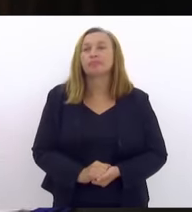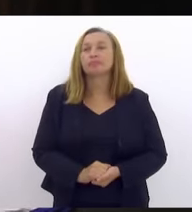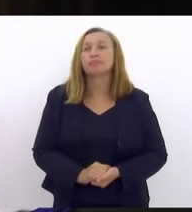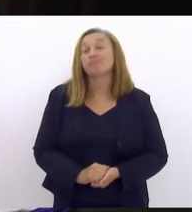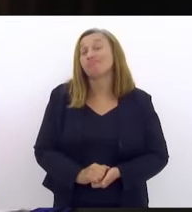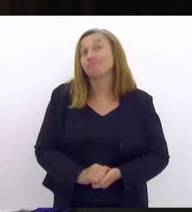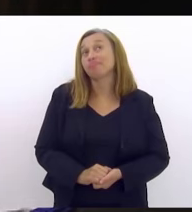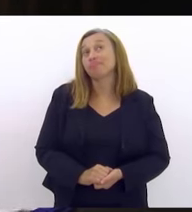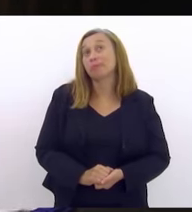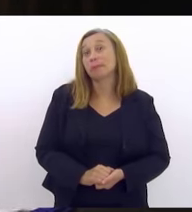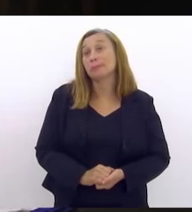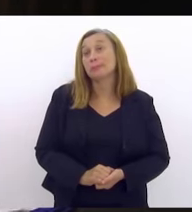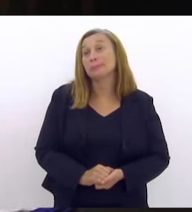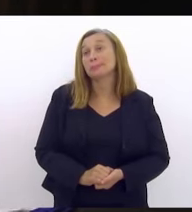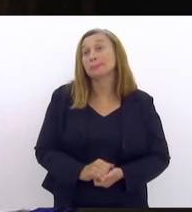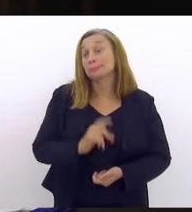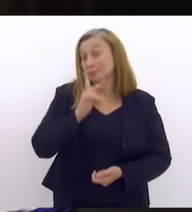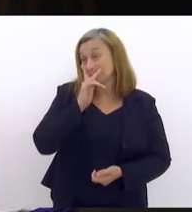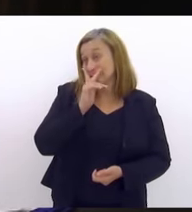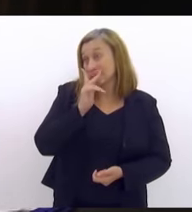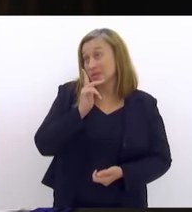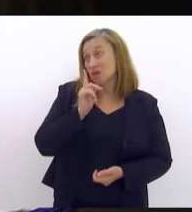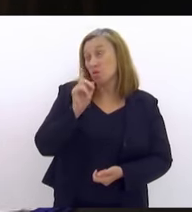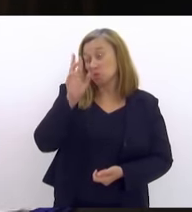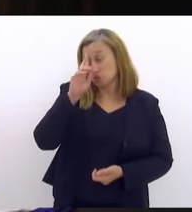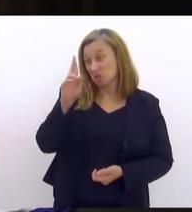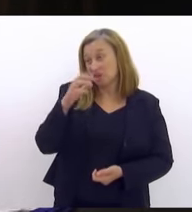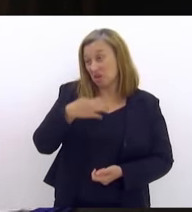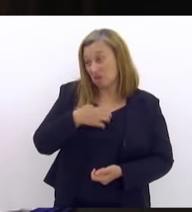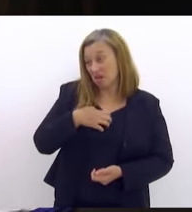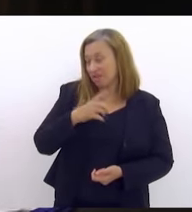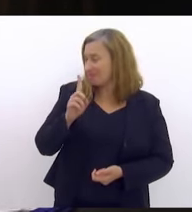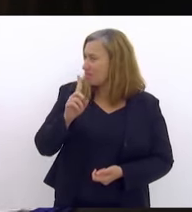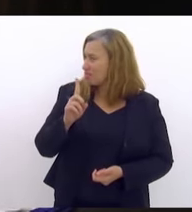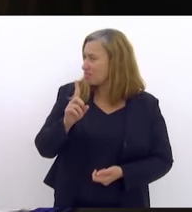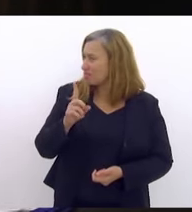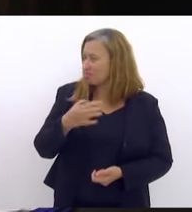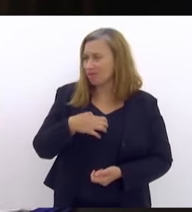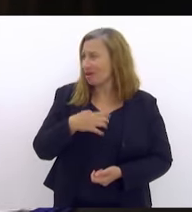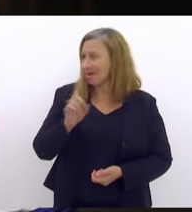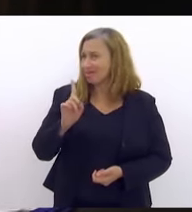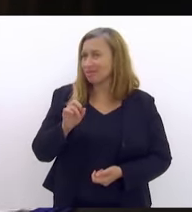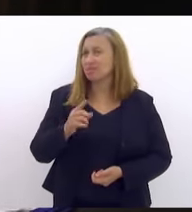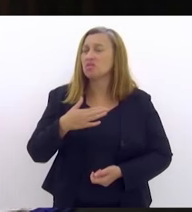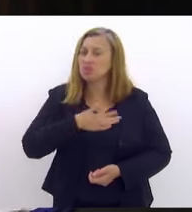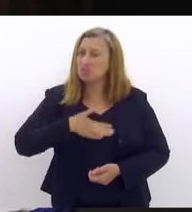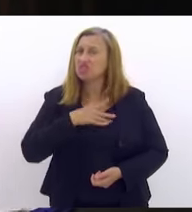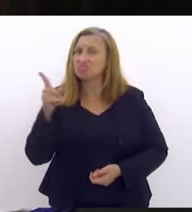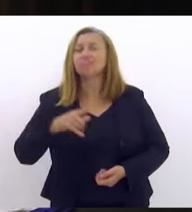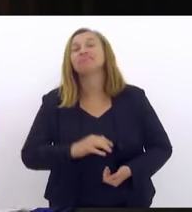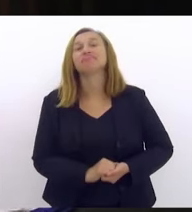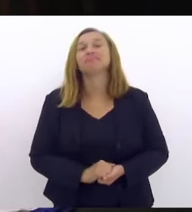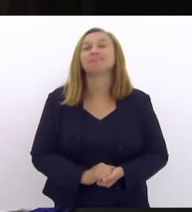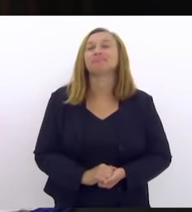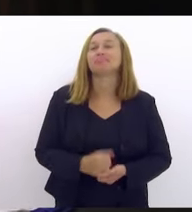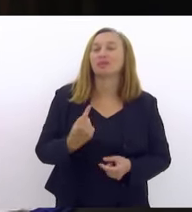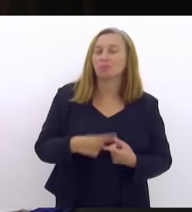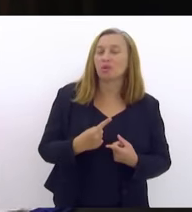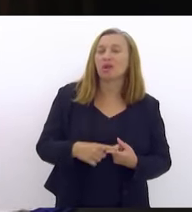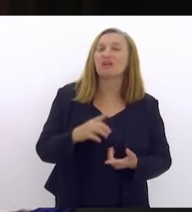e aparentemente o senhor ia ficar zangado, mas não, o senhor não ficou zangado, não. Você falou, gostei disso,